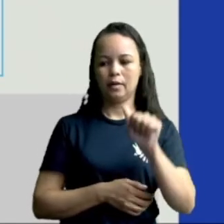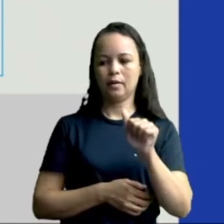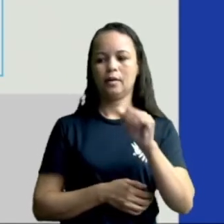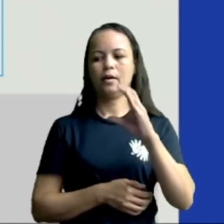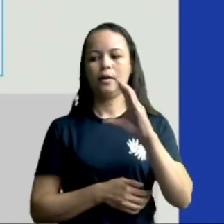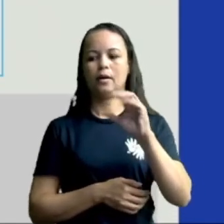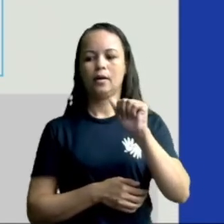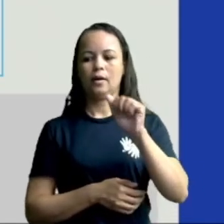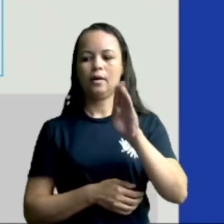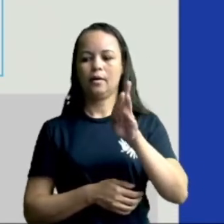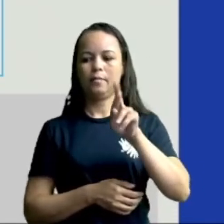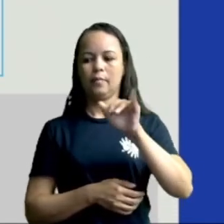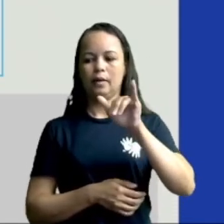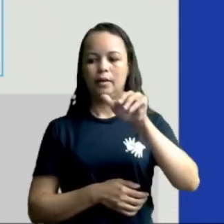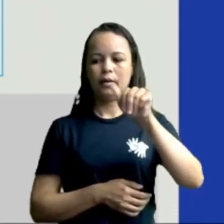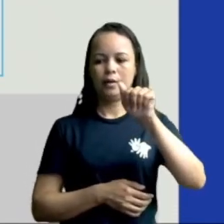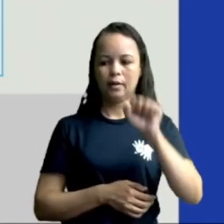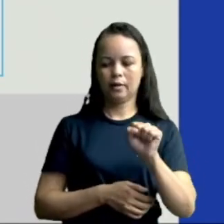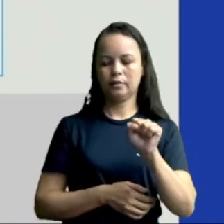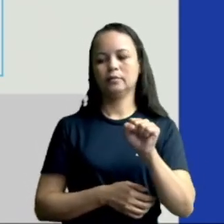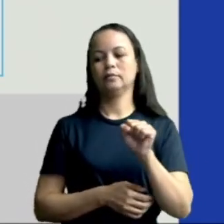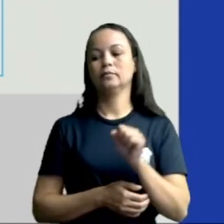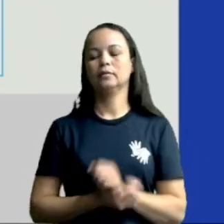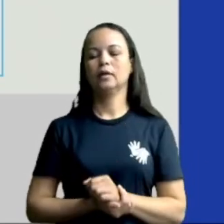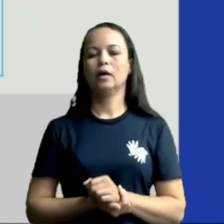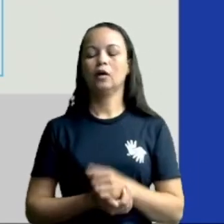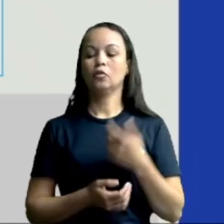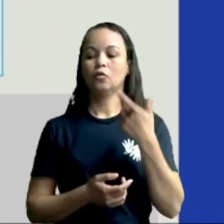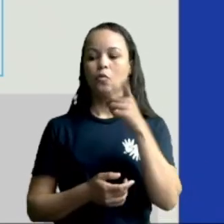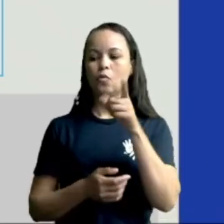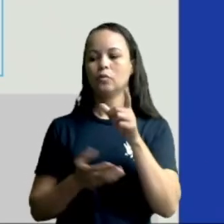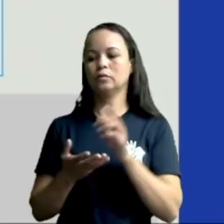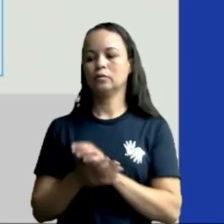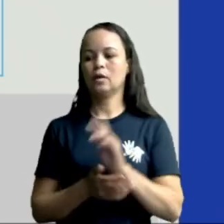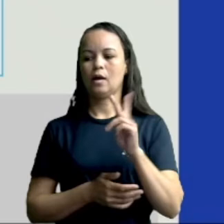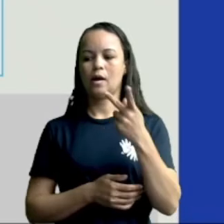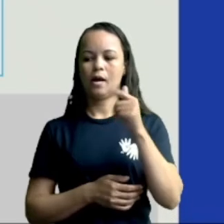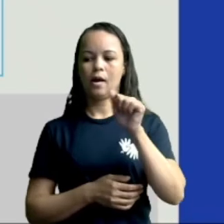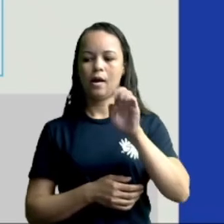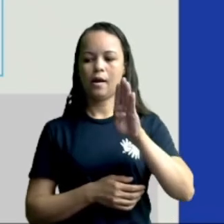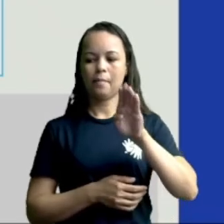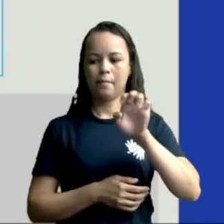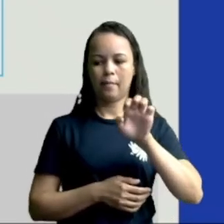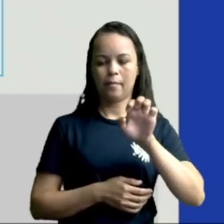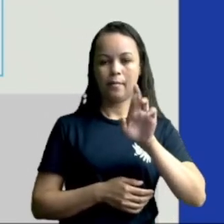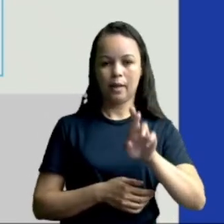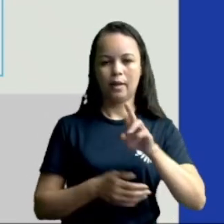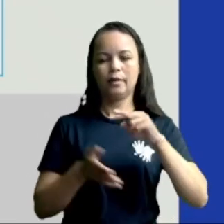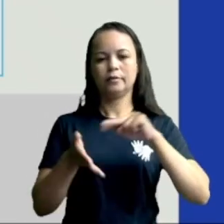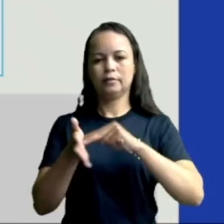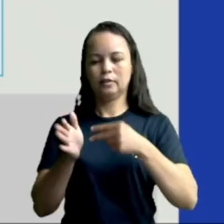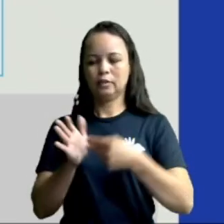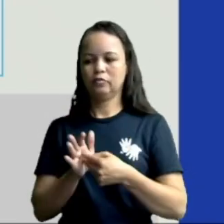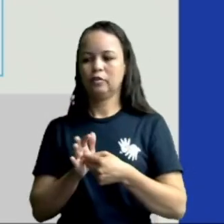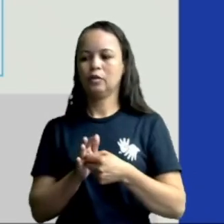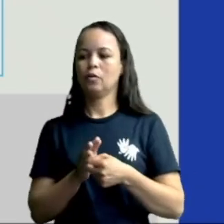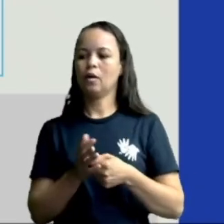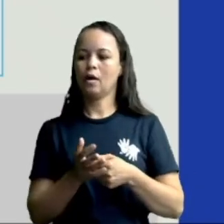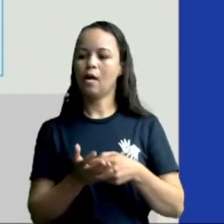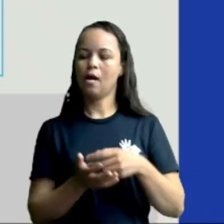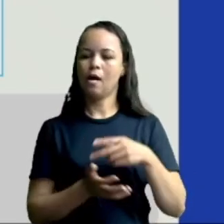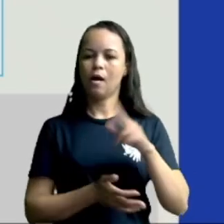tu cabrias. A mesma coisa a gente tem para o verbo haver, que significa o haver